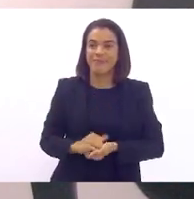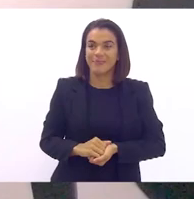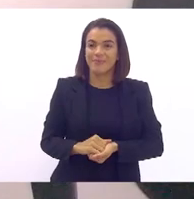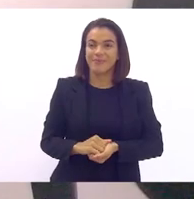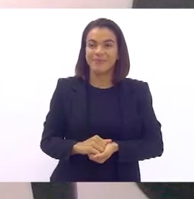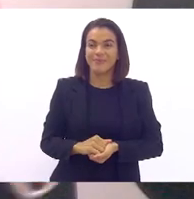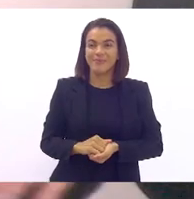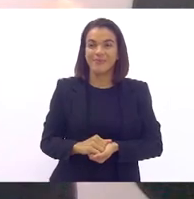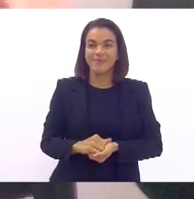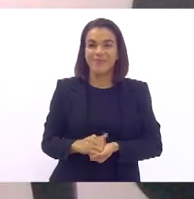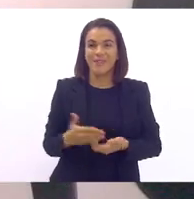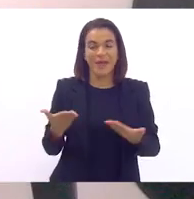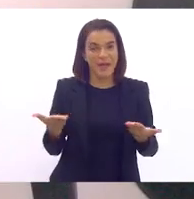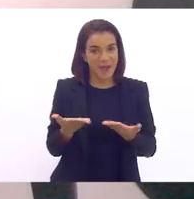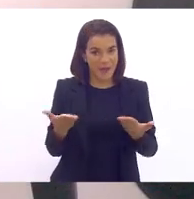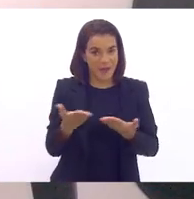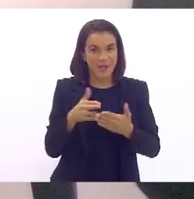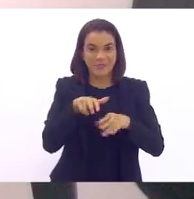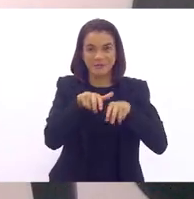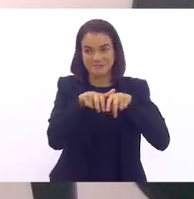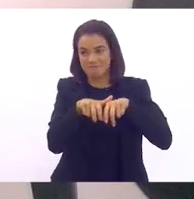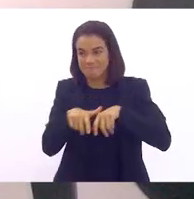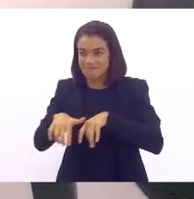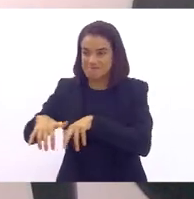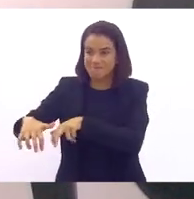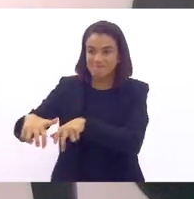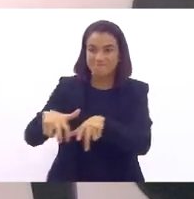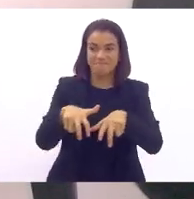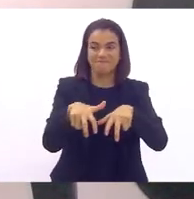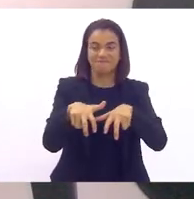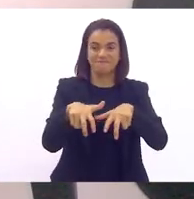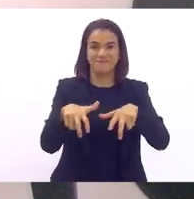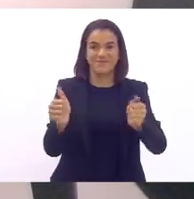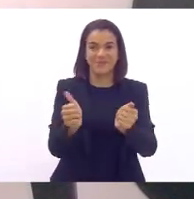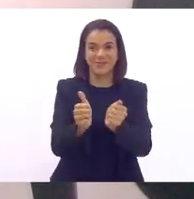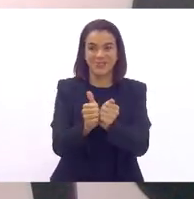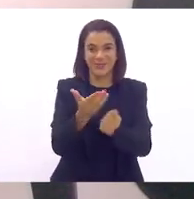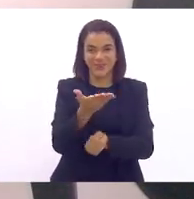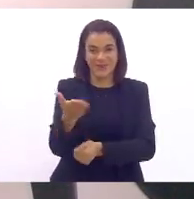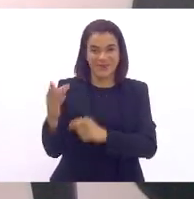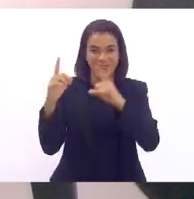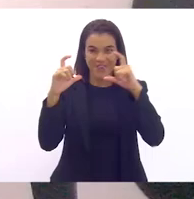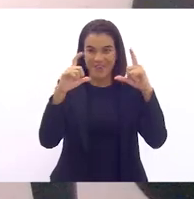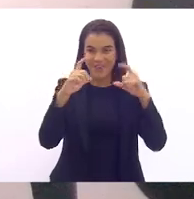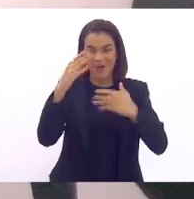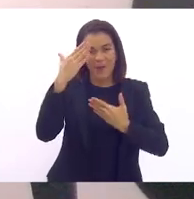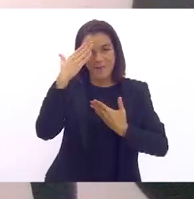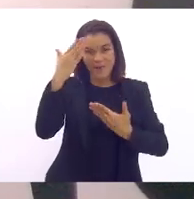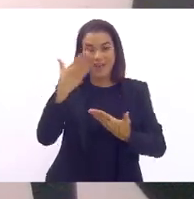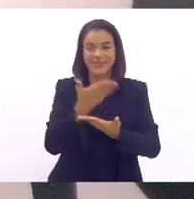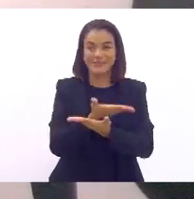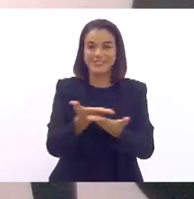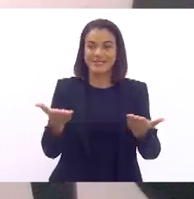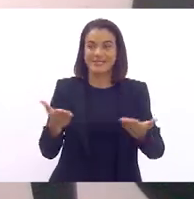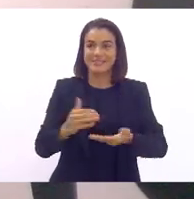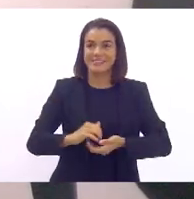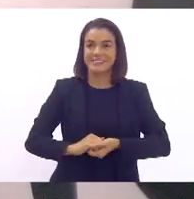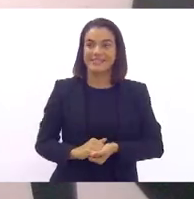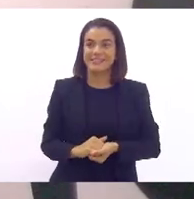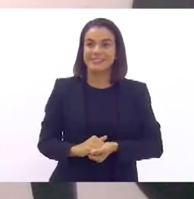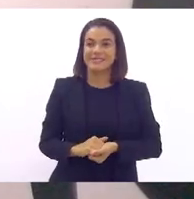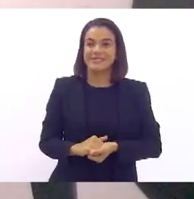vocês então agora nós vamos descer para tirar uma foto aí junto com vocês muito obrigada aí a todos e a